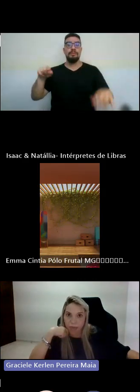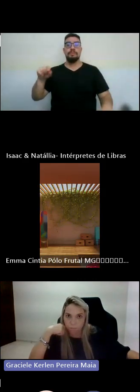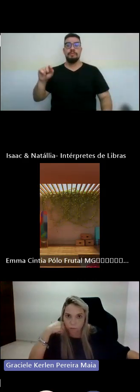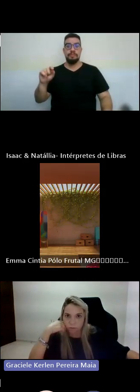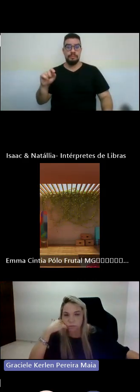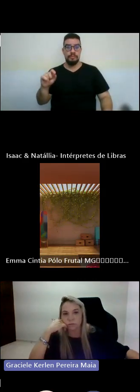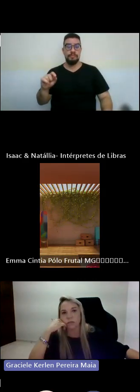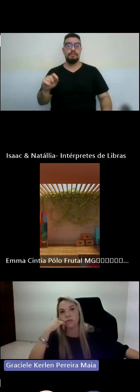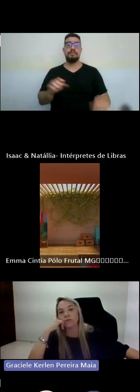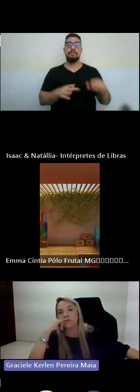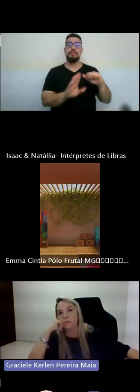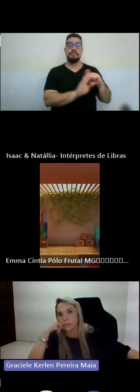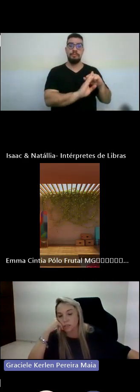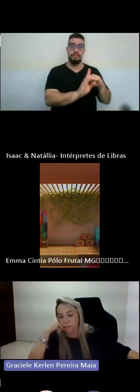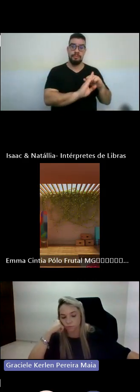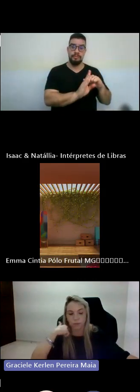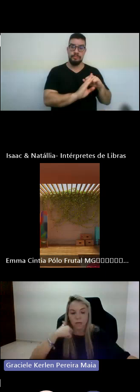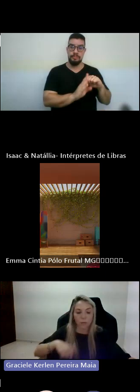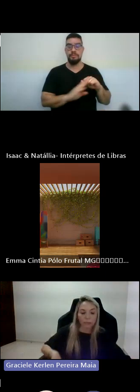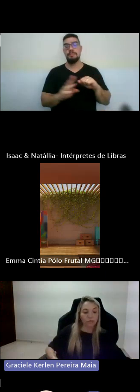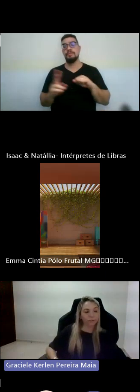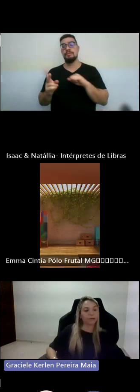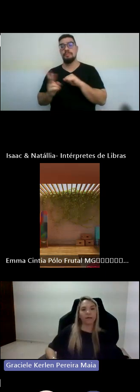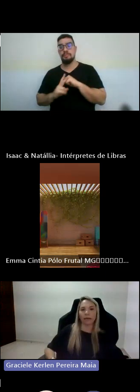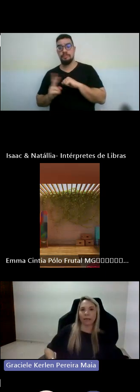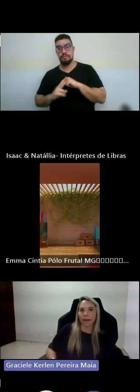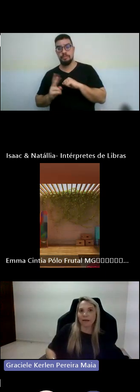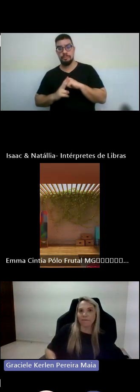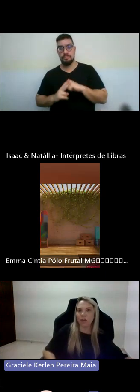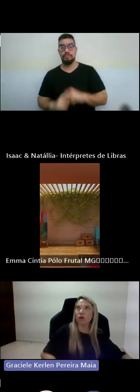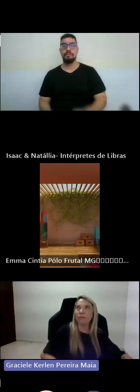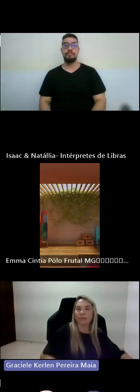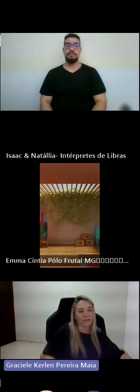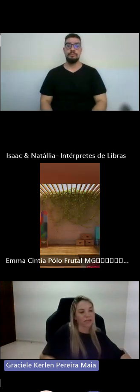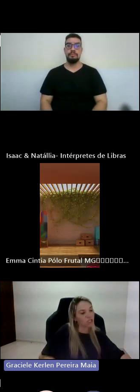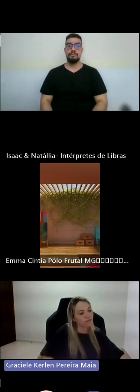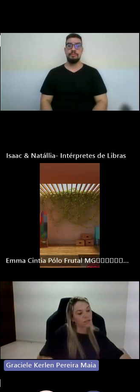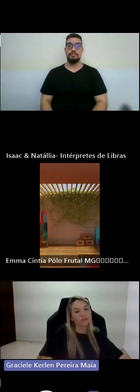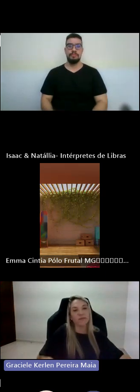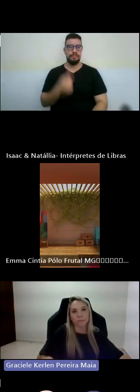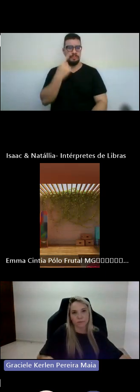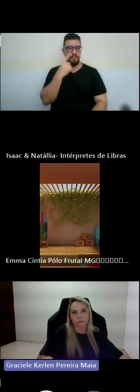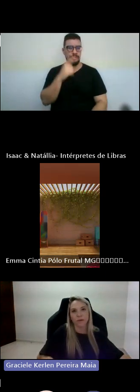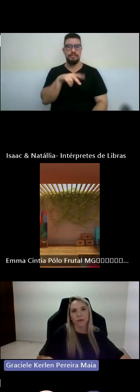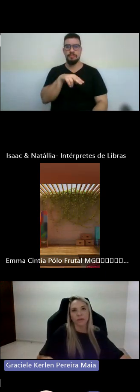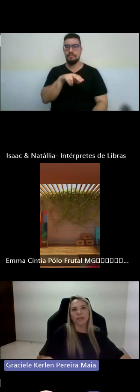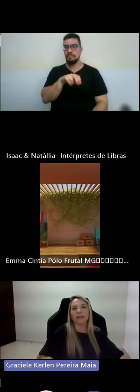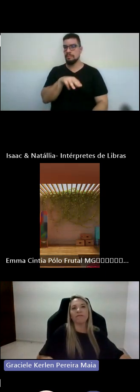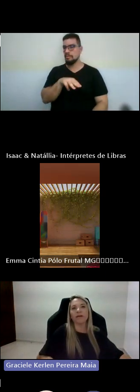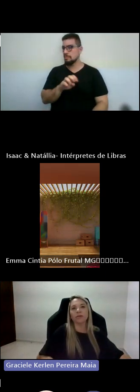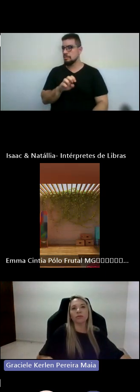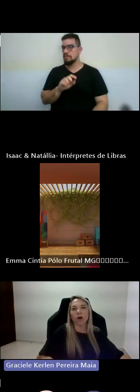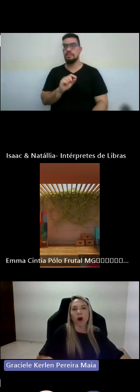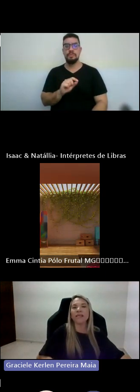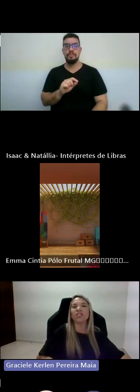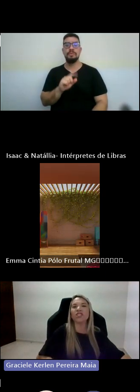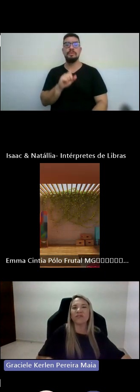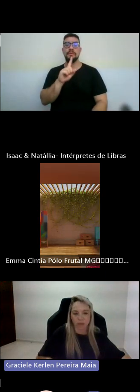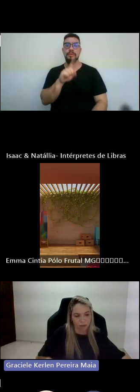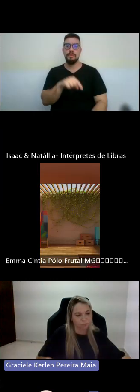dos verbos e dos substantivos. Quando você vê ali a palavra nomes, a gente está falando de verbos,